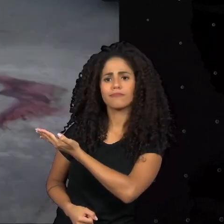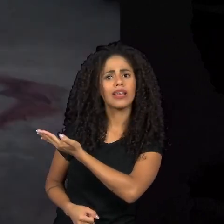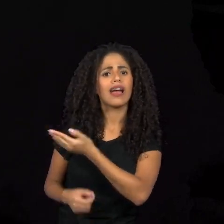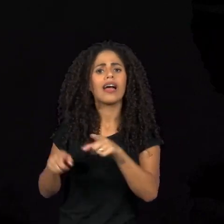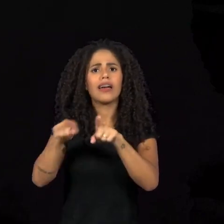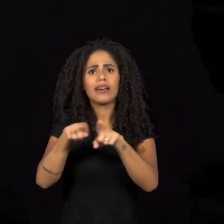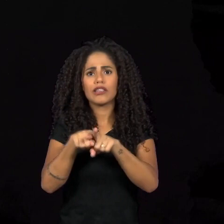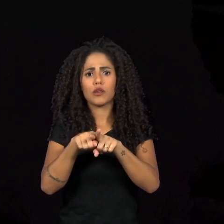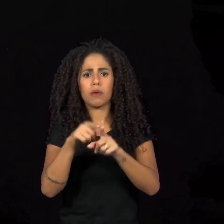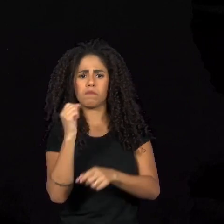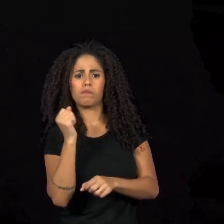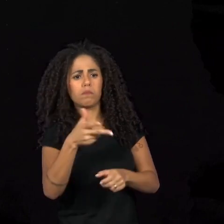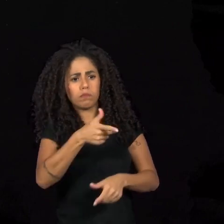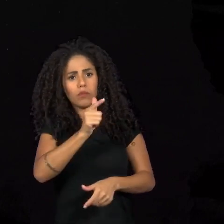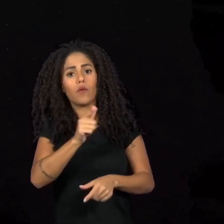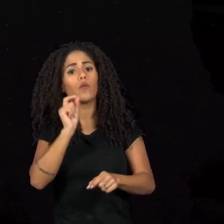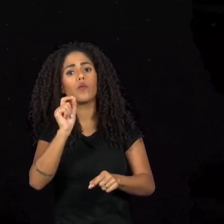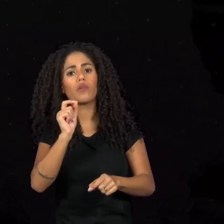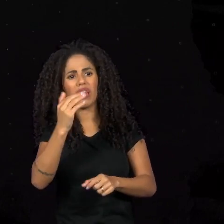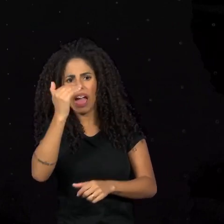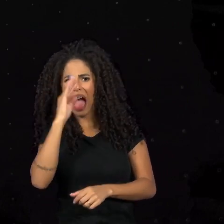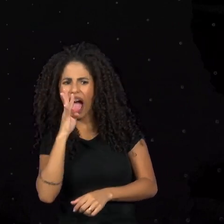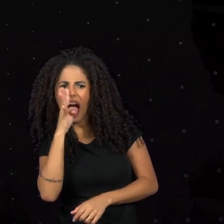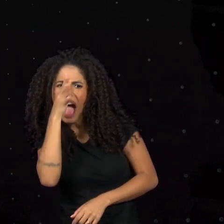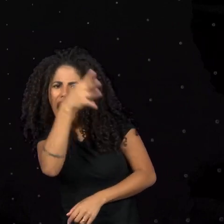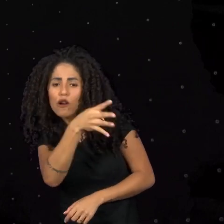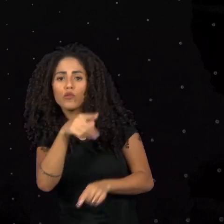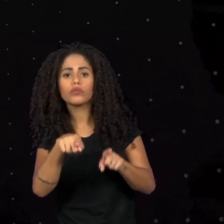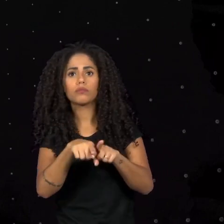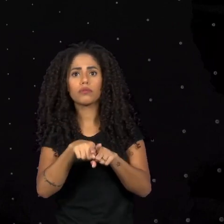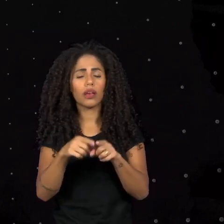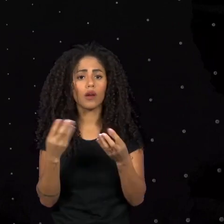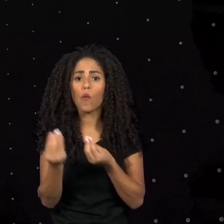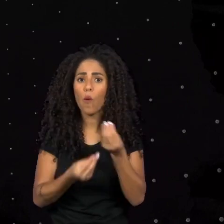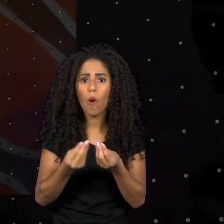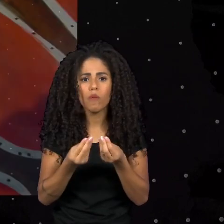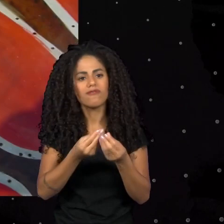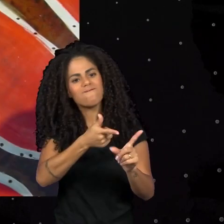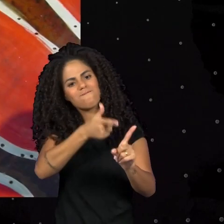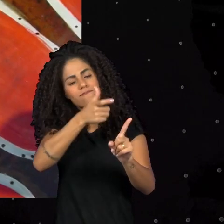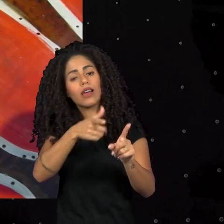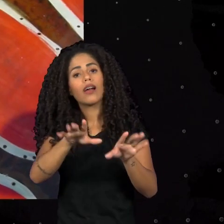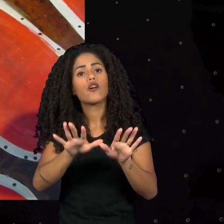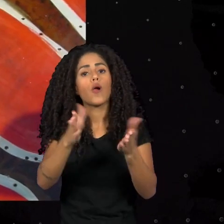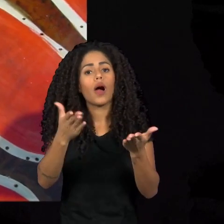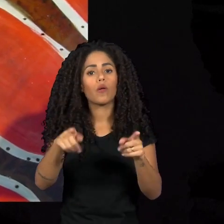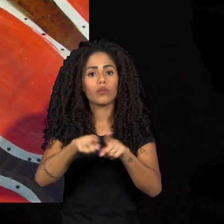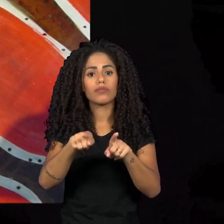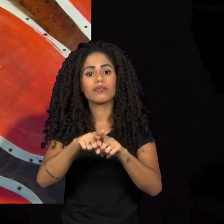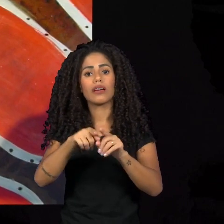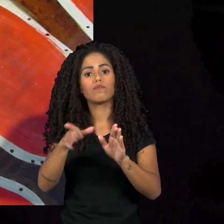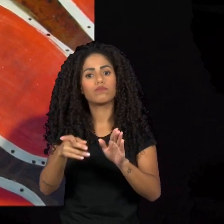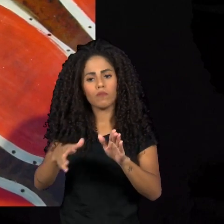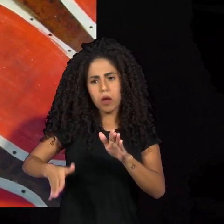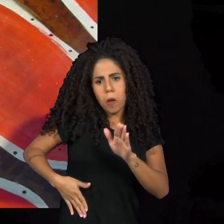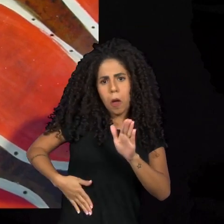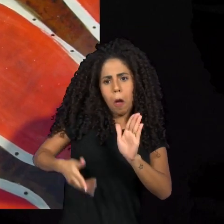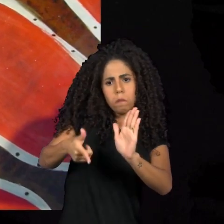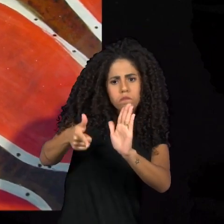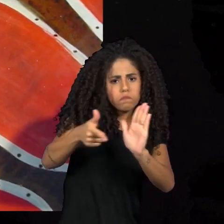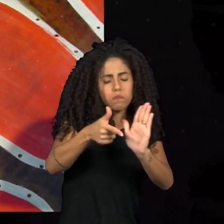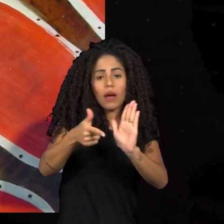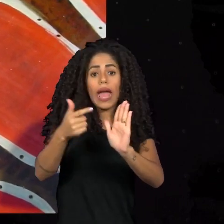eliminou a vida dele, acusando por uma resistência seguida de morte a partir de um assalto. Ele não